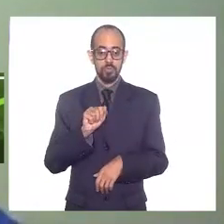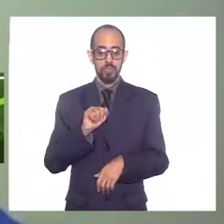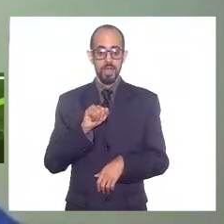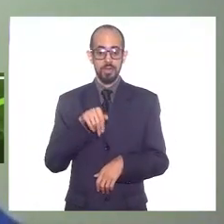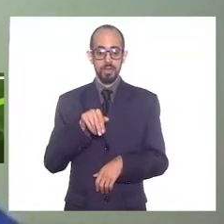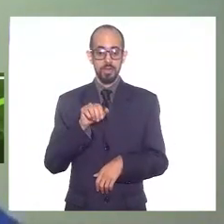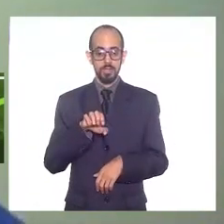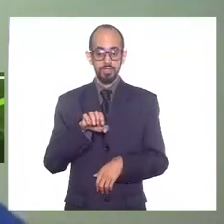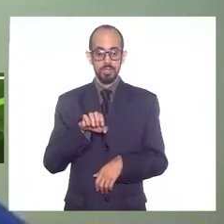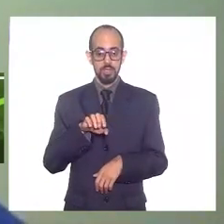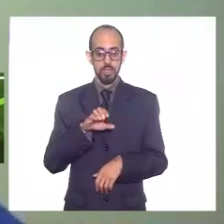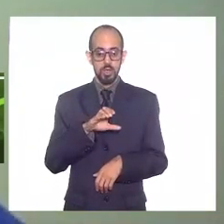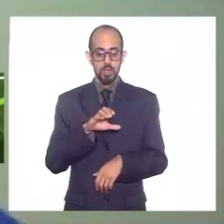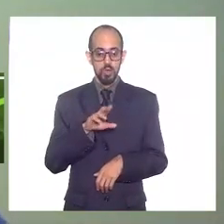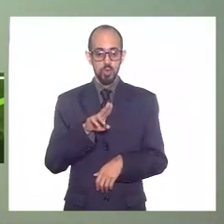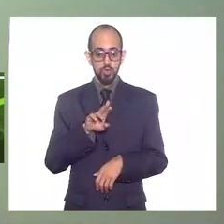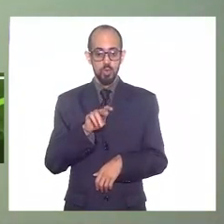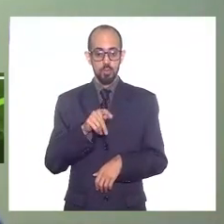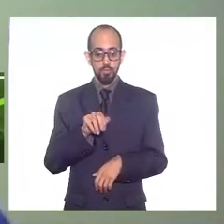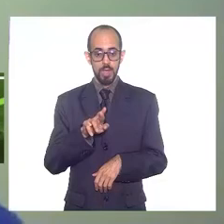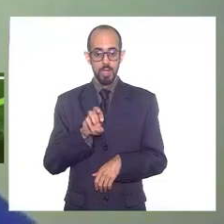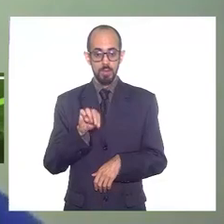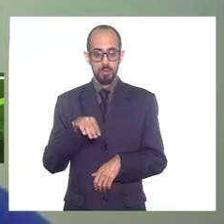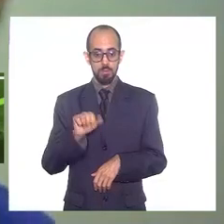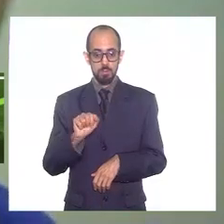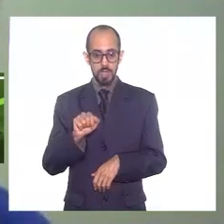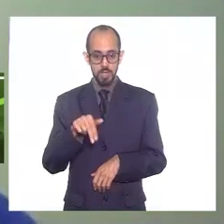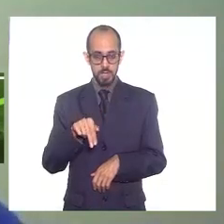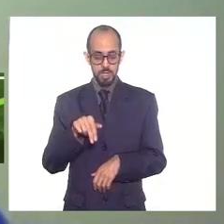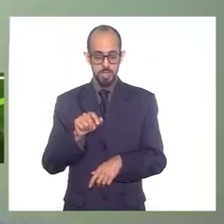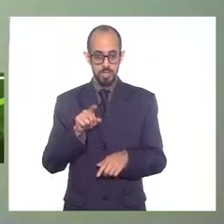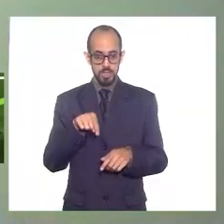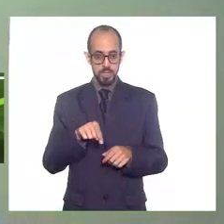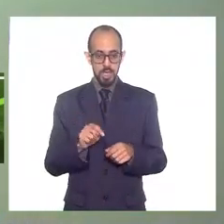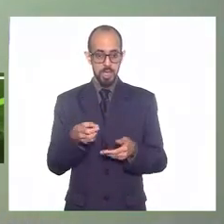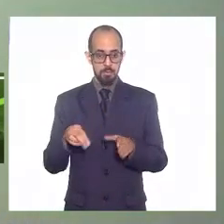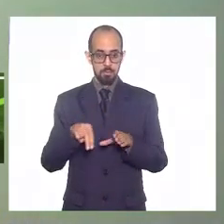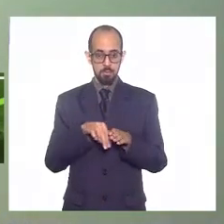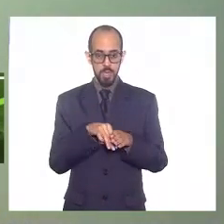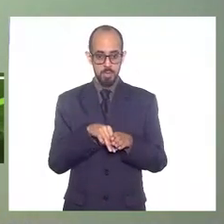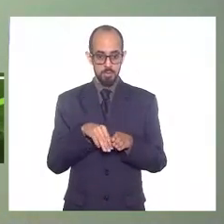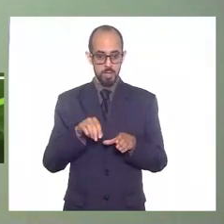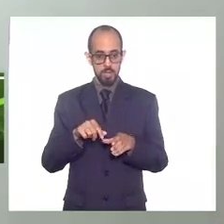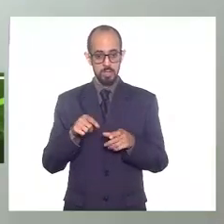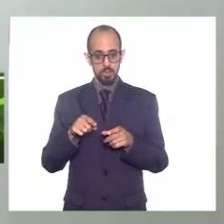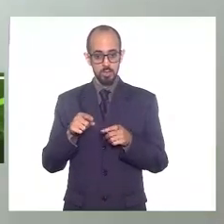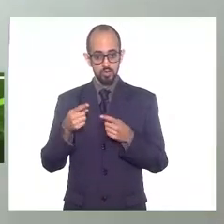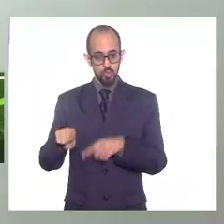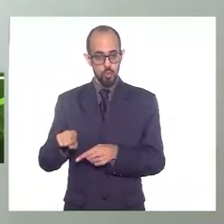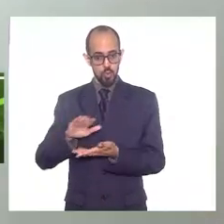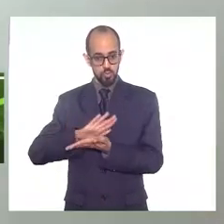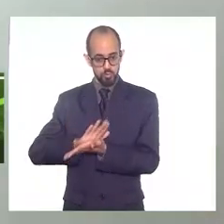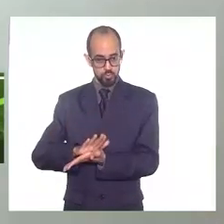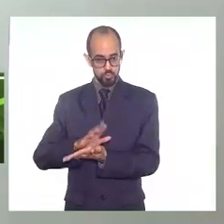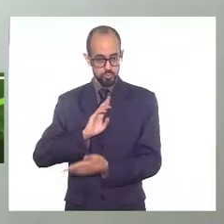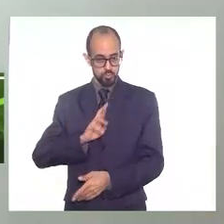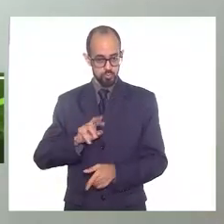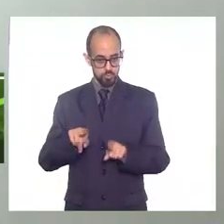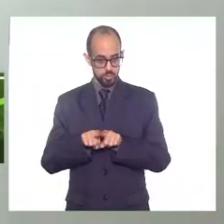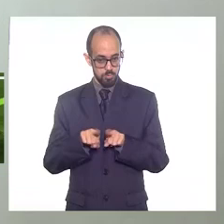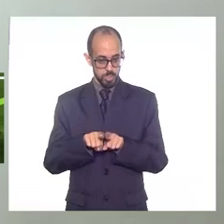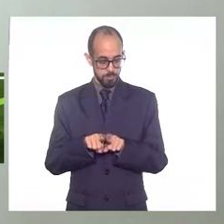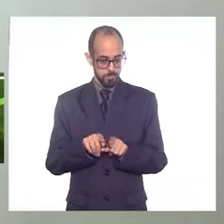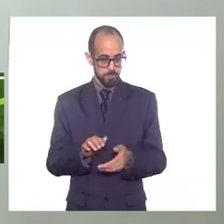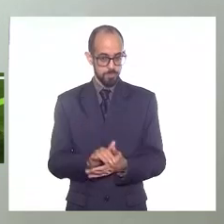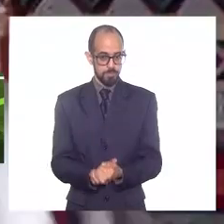Cooper mas da associação religiosa Israelita e membro da comissão de combate à intolerância religiosa sim desiderante é só uma questão